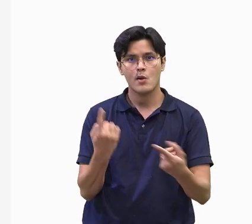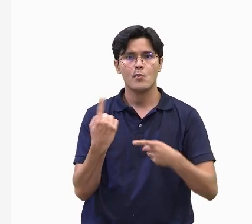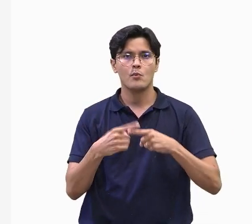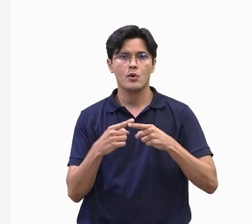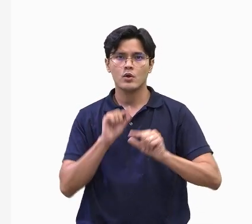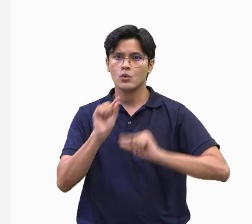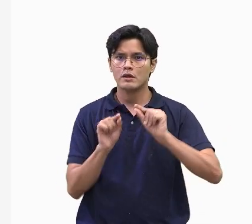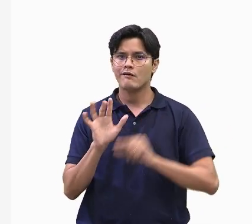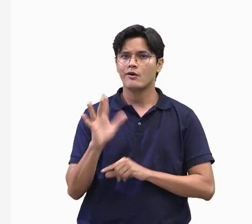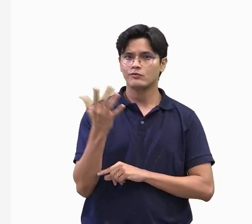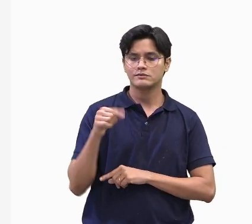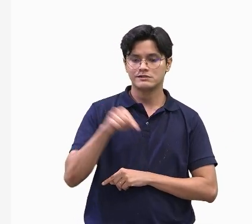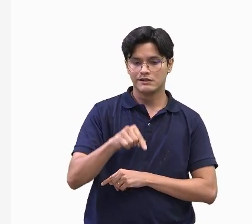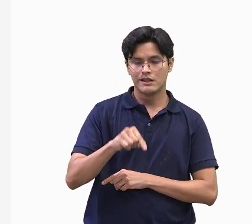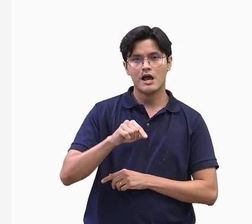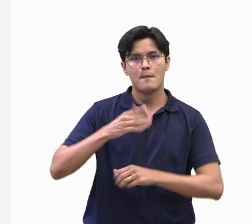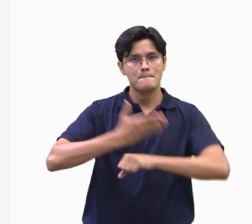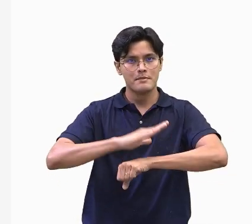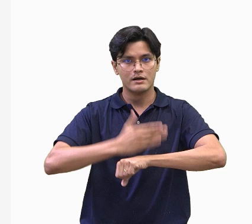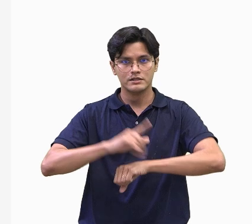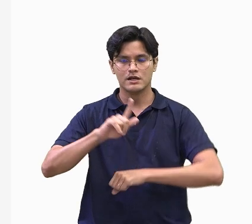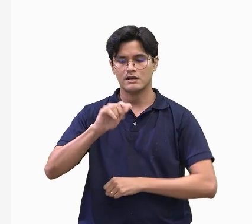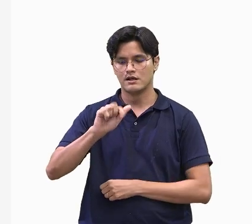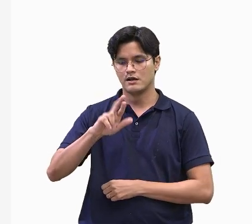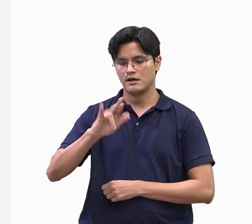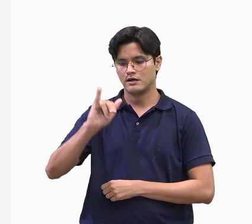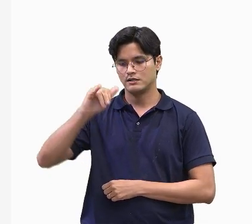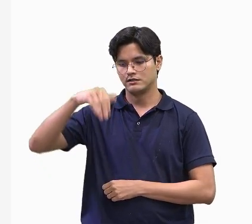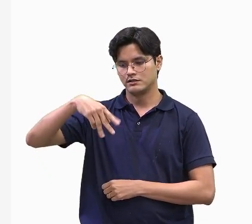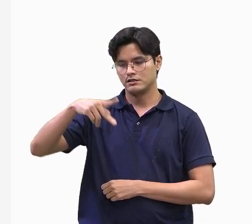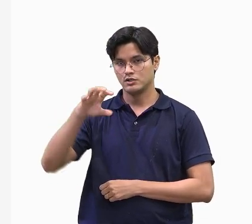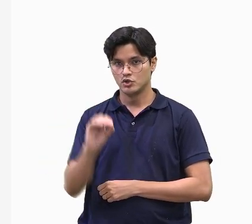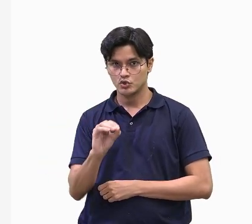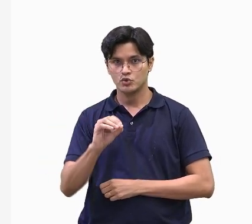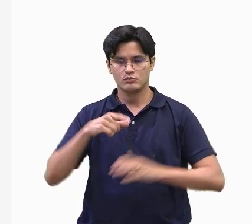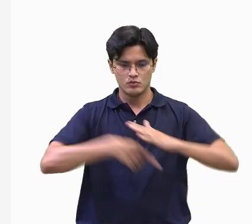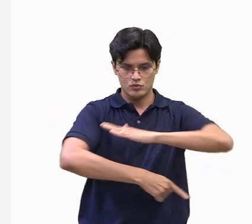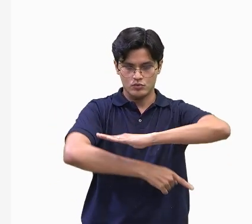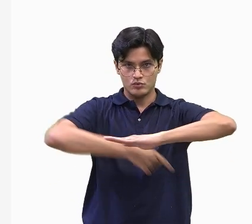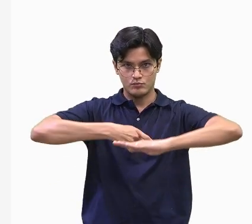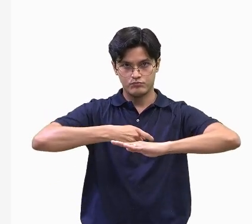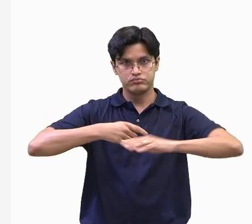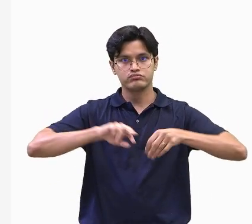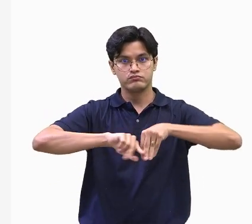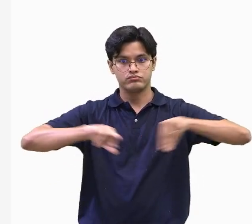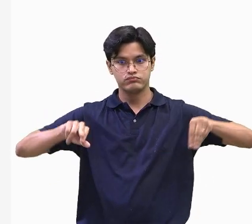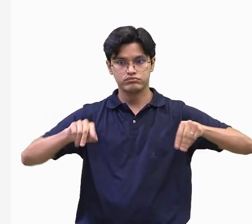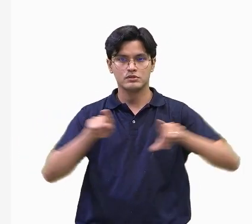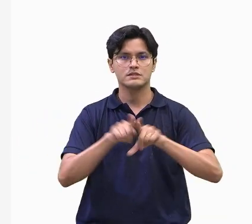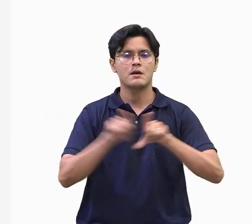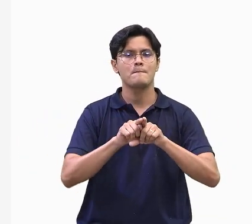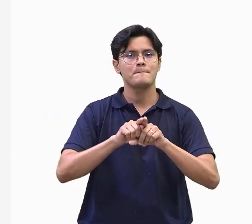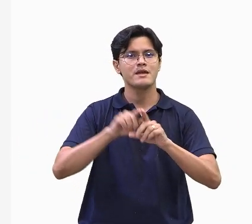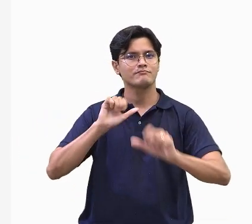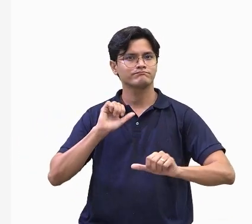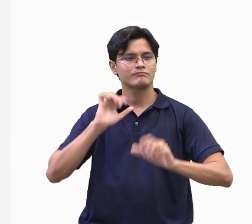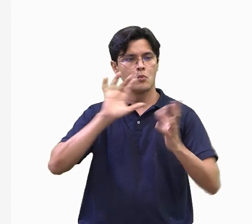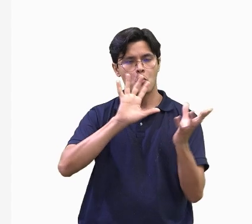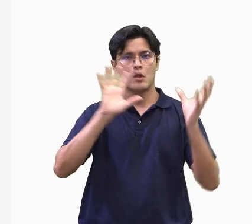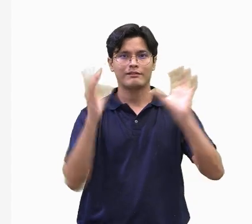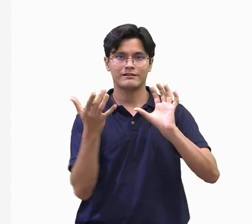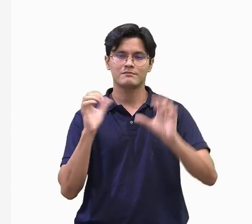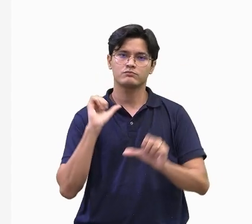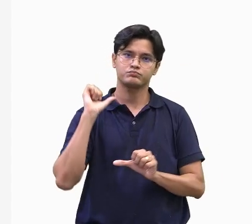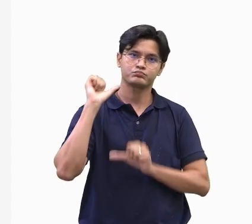da Amazônia, as mudanças climáticas que vão alterando os ecossistemas e vão modificando a forma com a qual